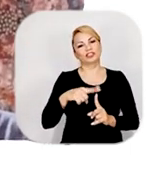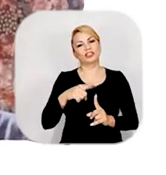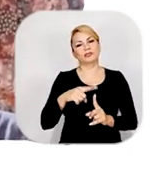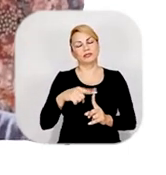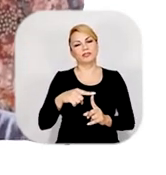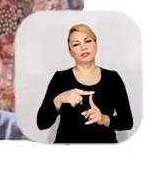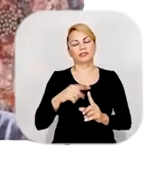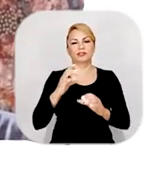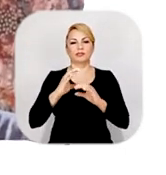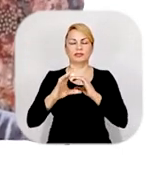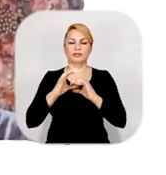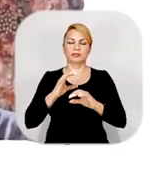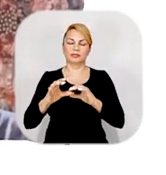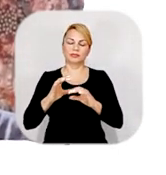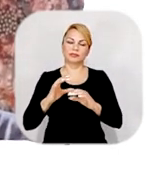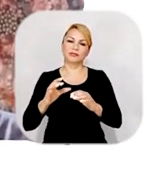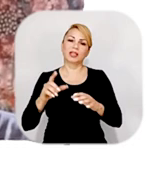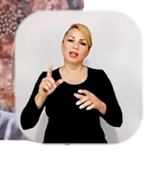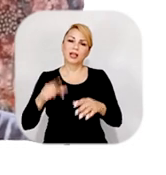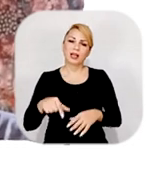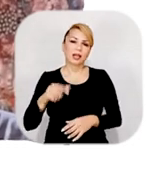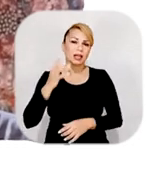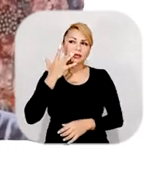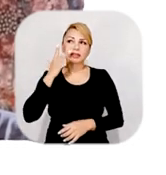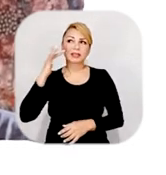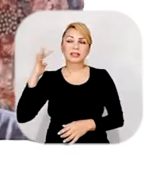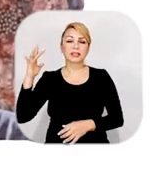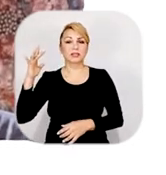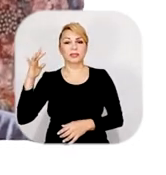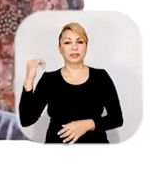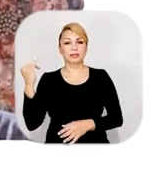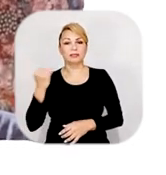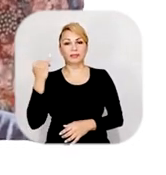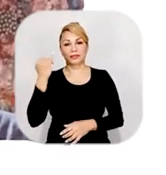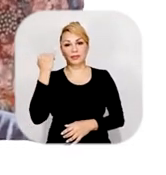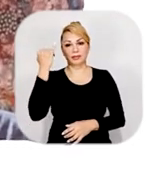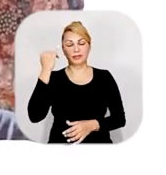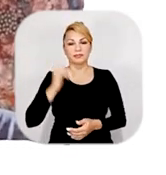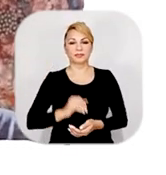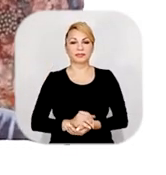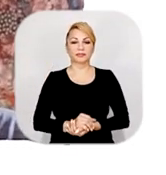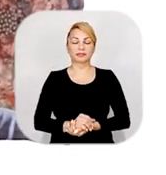nativo do português. É um tesouro muito grande.